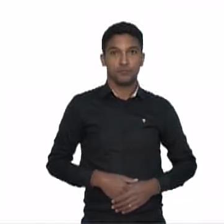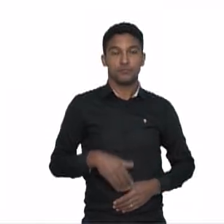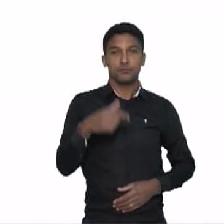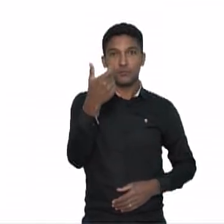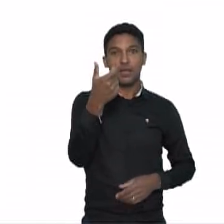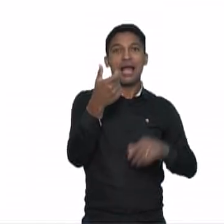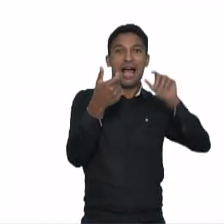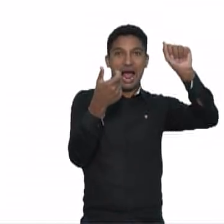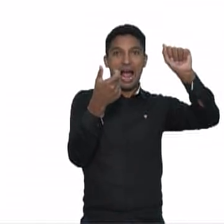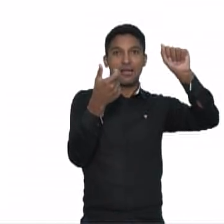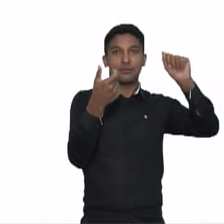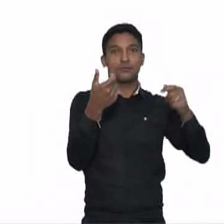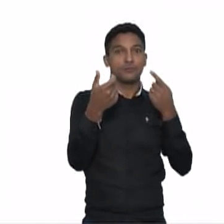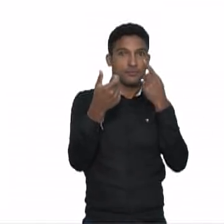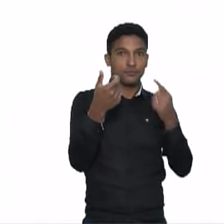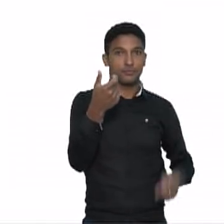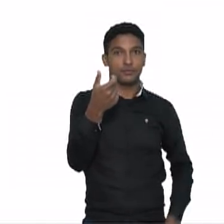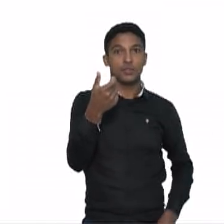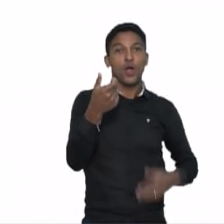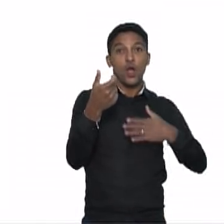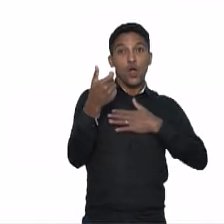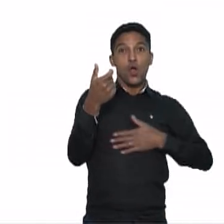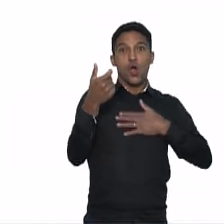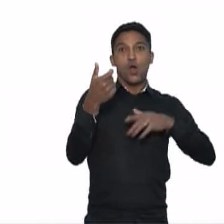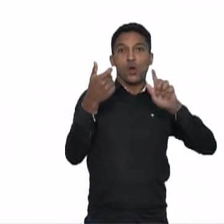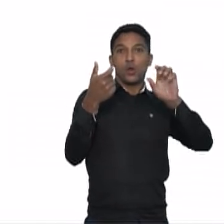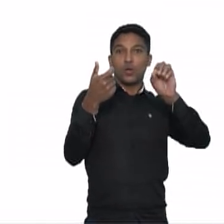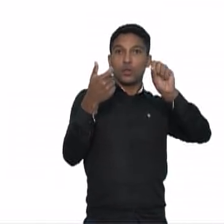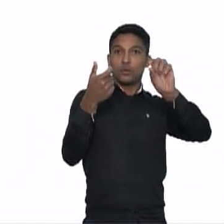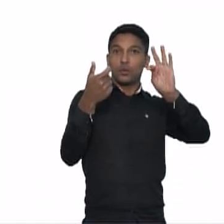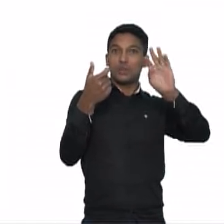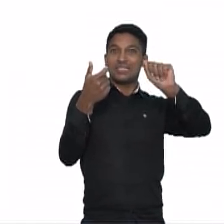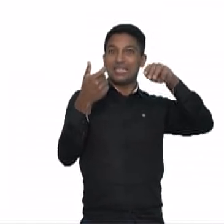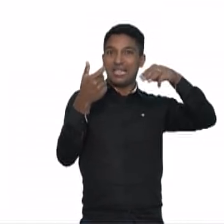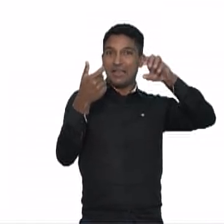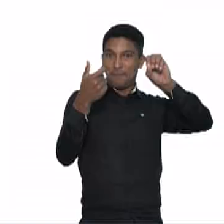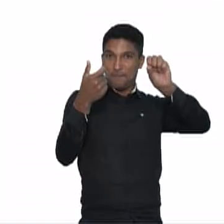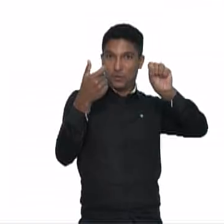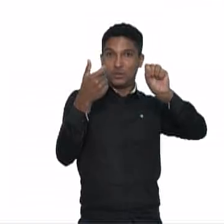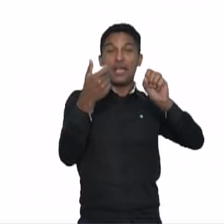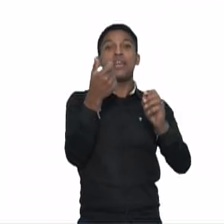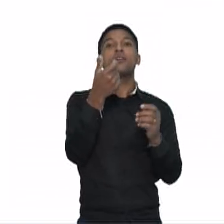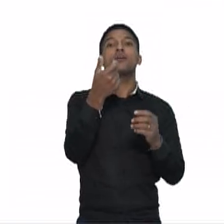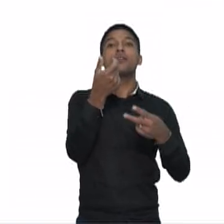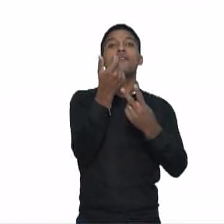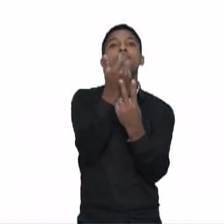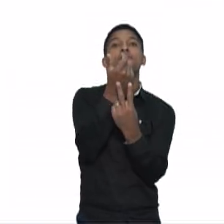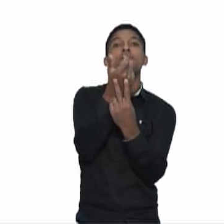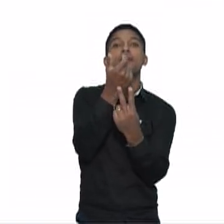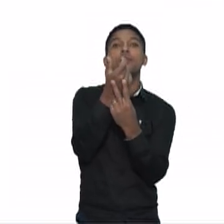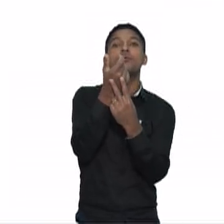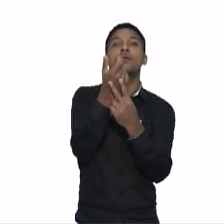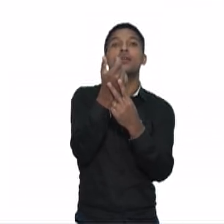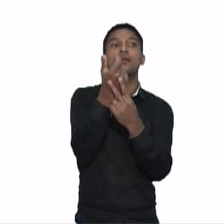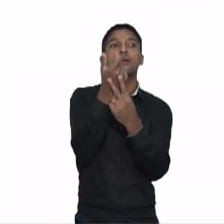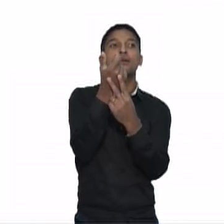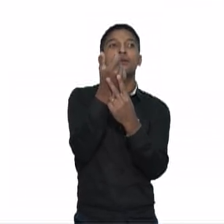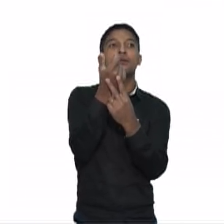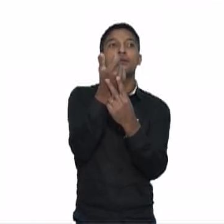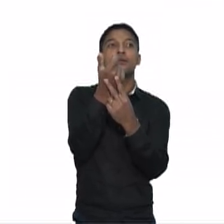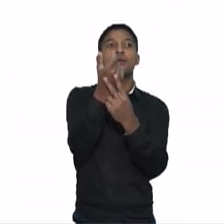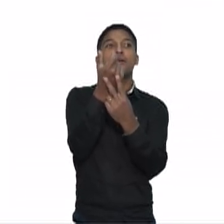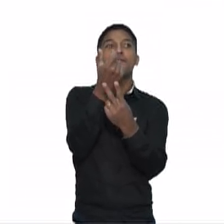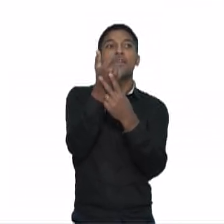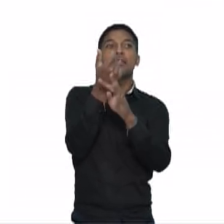7, letra A. Gostamos é verbo transitivo indireto. E o seu objeto indireto é